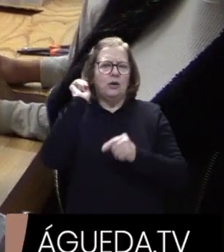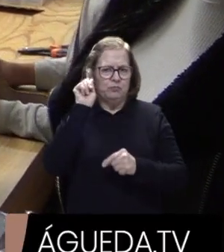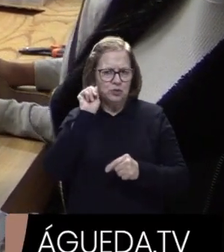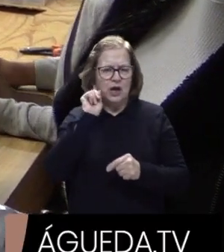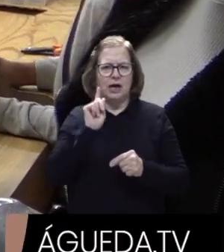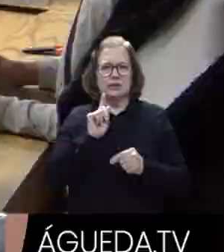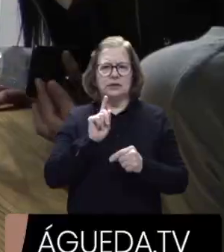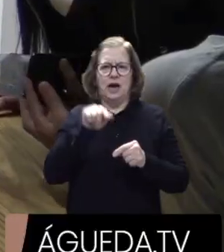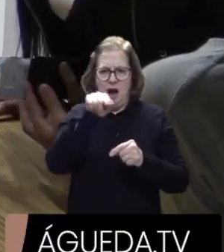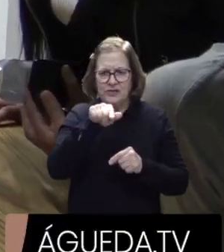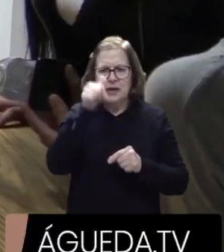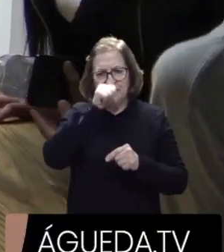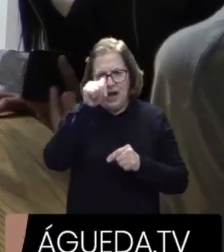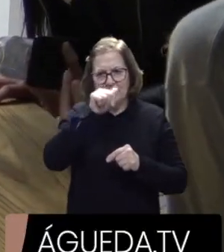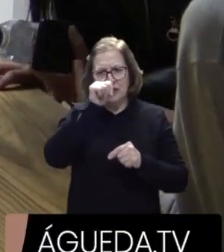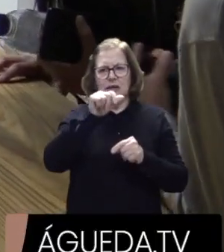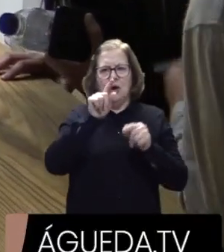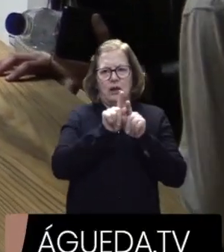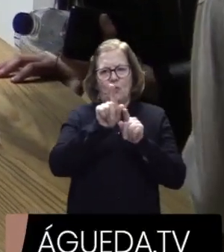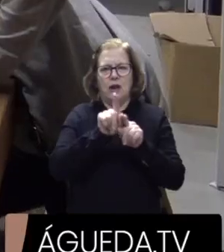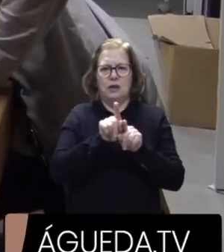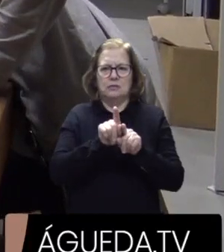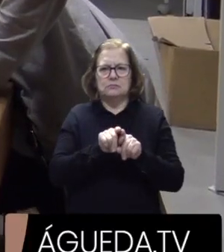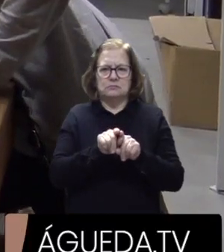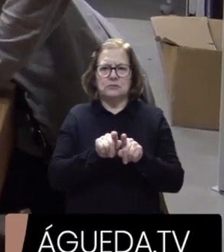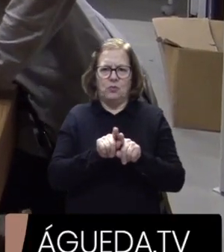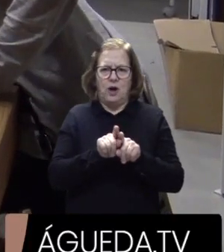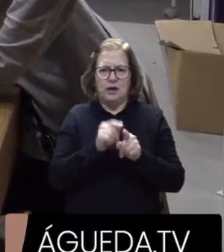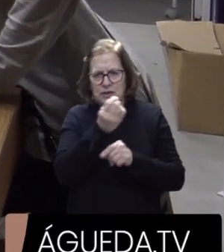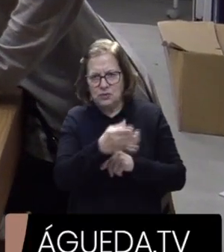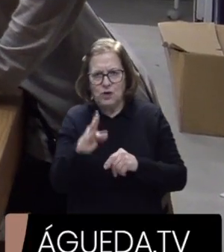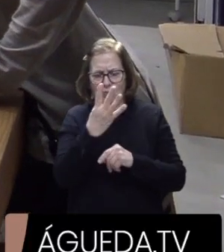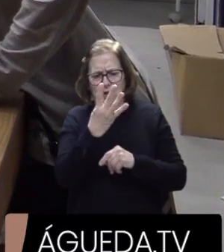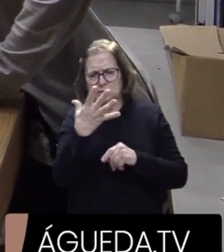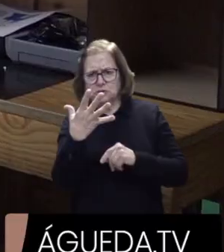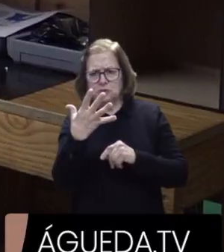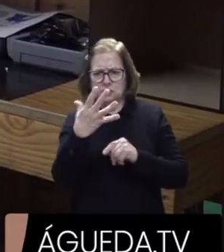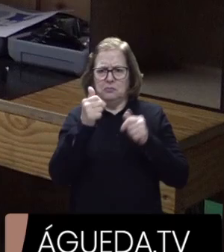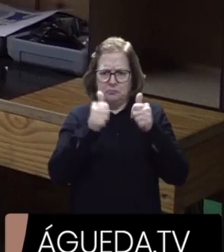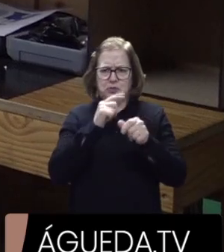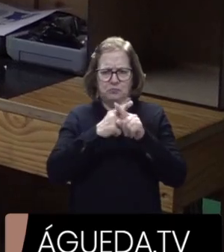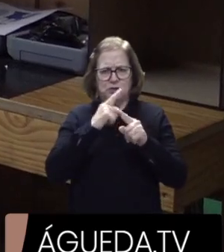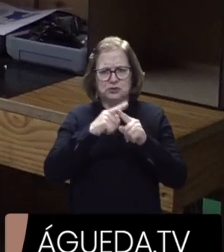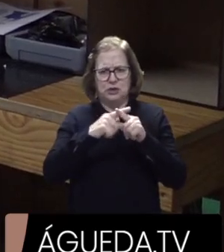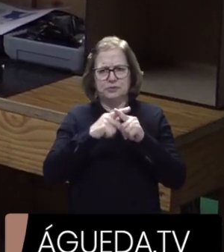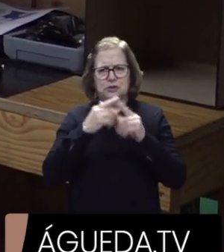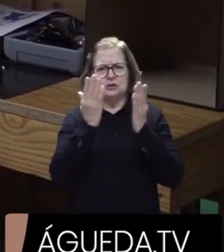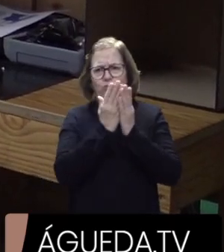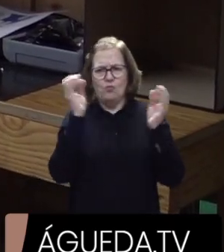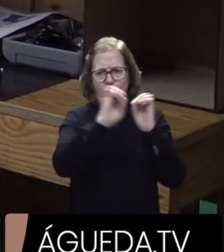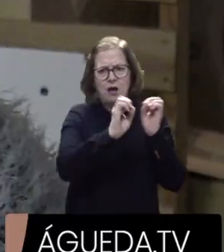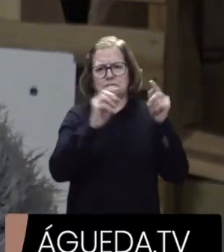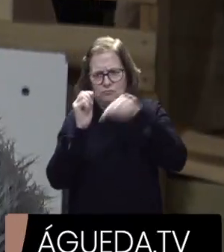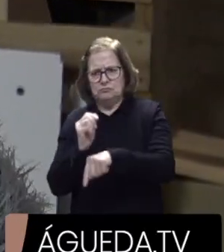é uma tampinha que uma atividade em que país das que não são logo quatro cinco crianças e é bom o tempo que